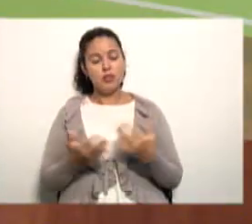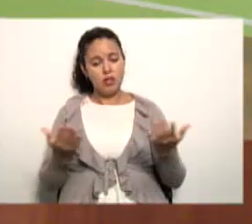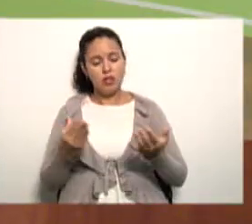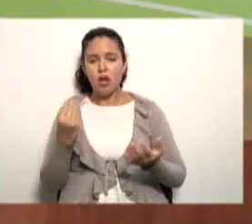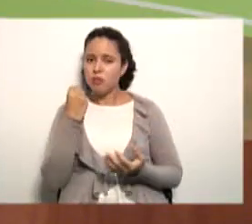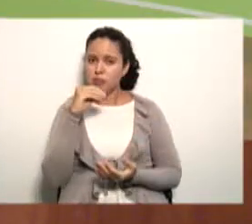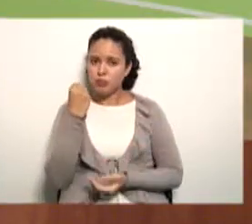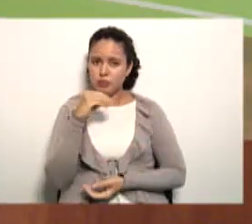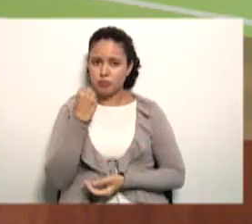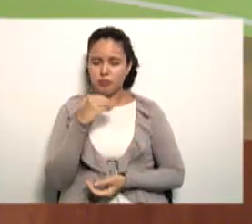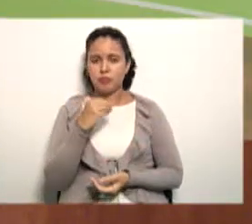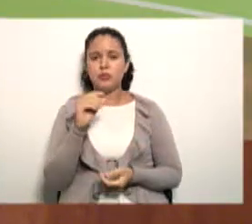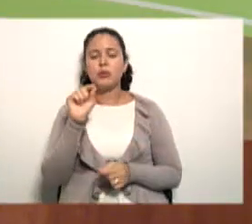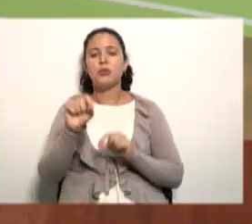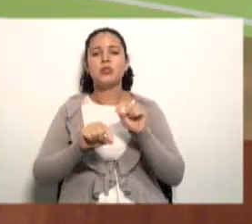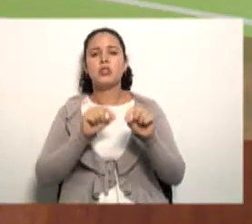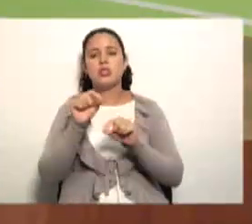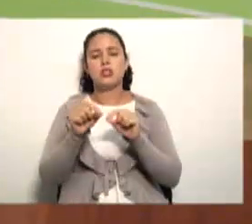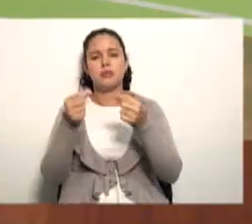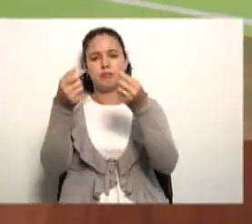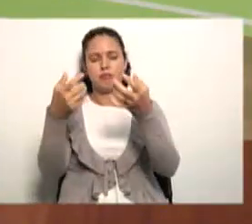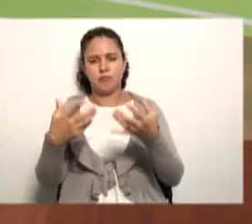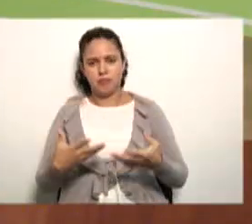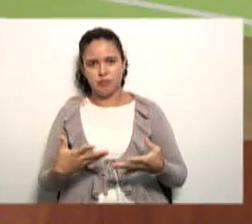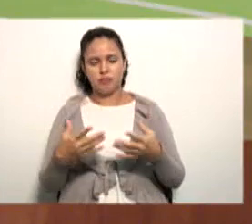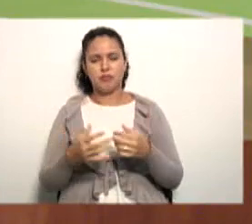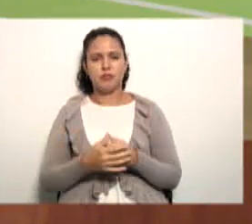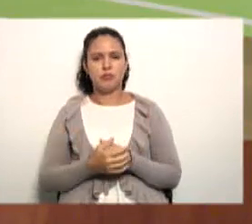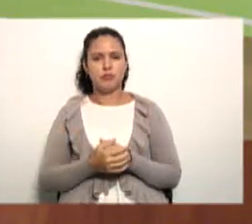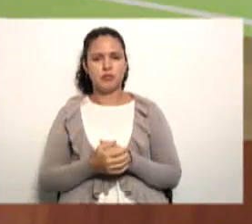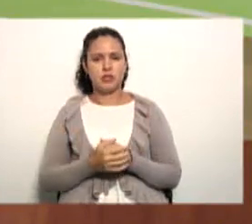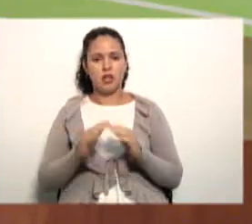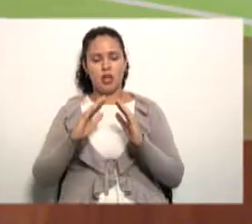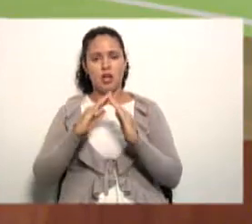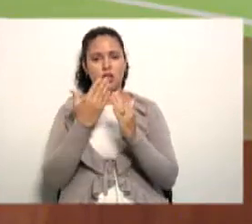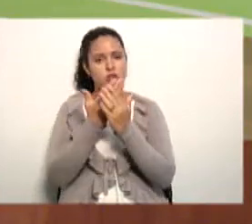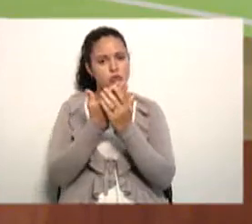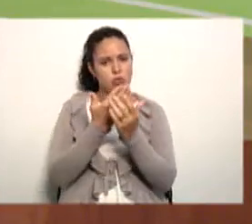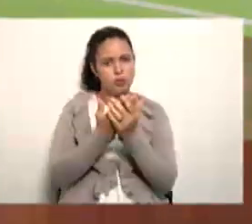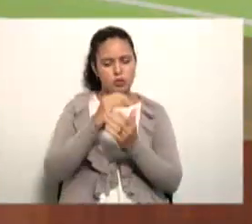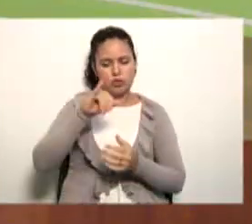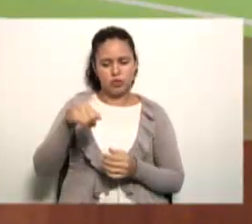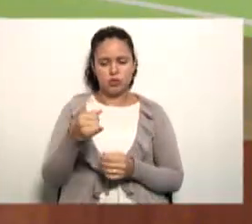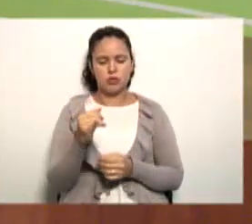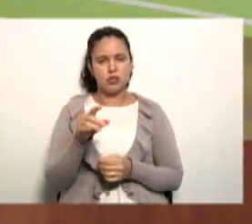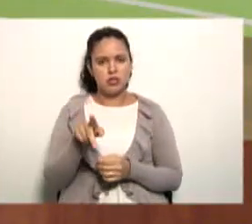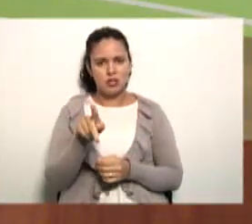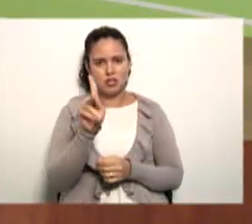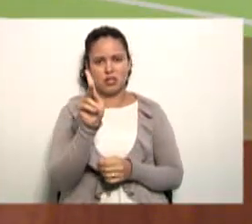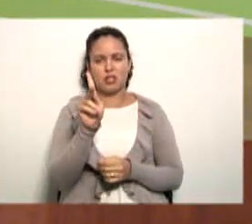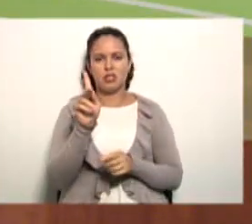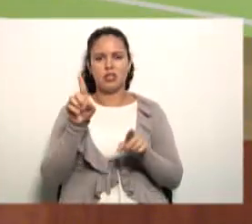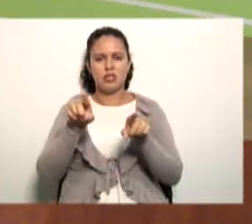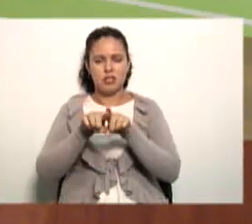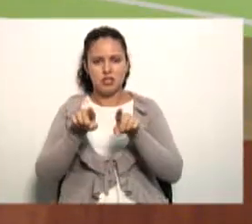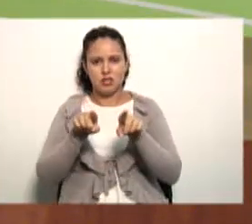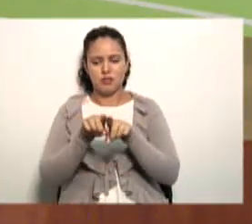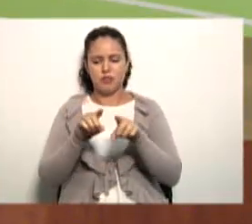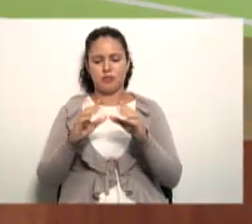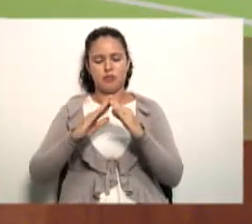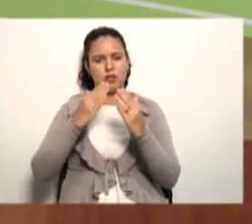para frisar aqui que a participação da Escola JK e da Escola Priscila Rodrigues Chagas e Rolínio